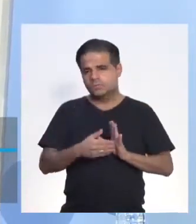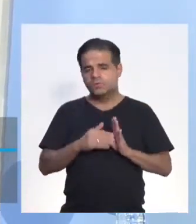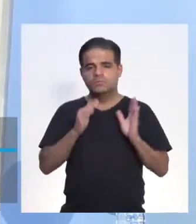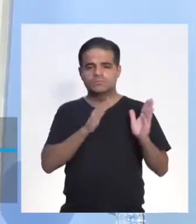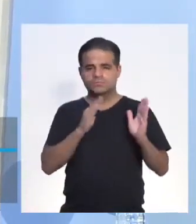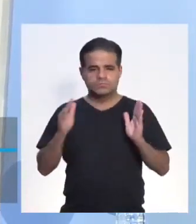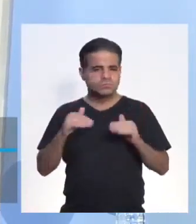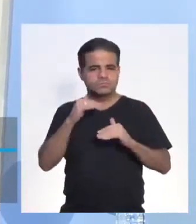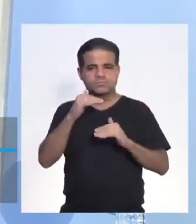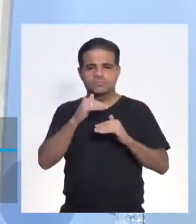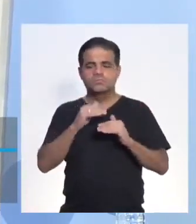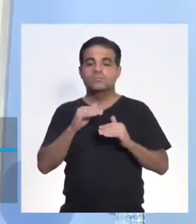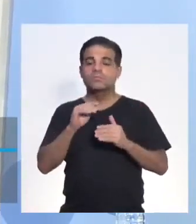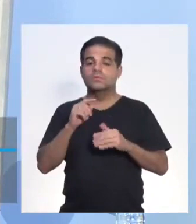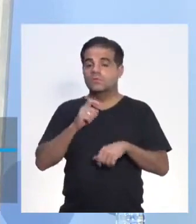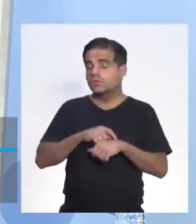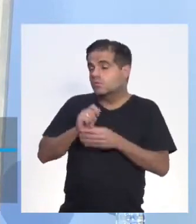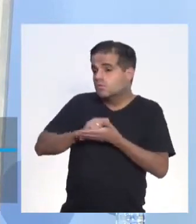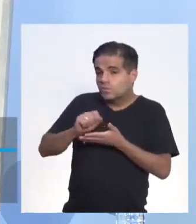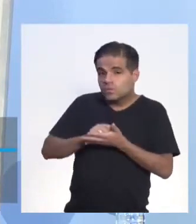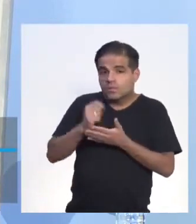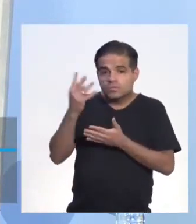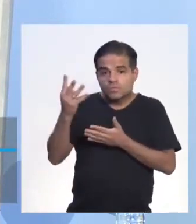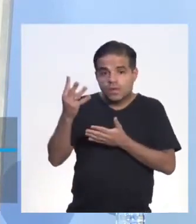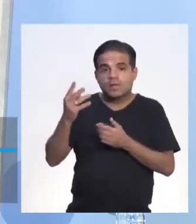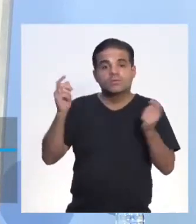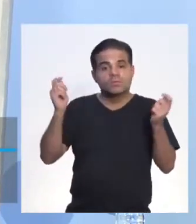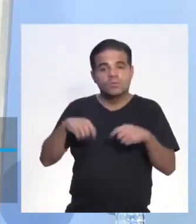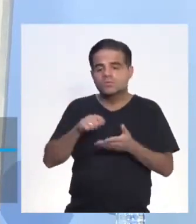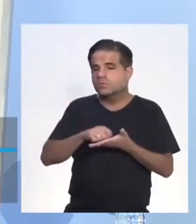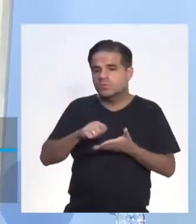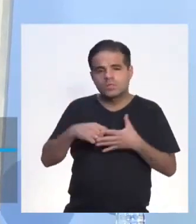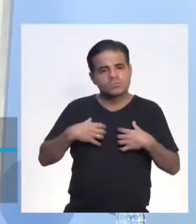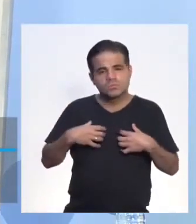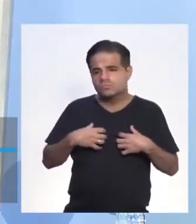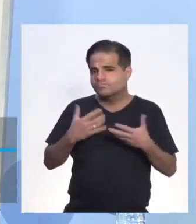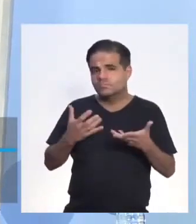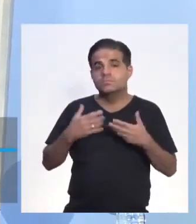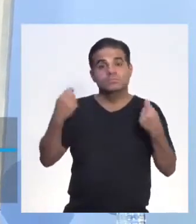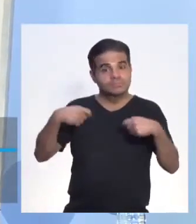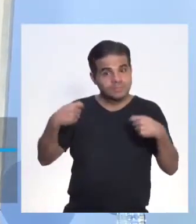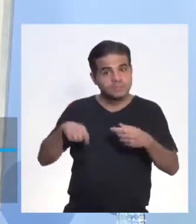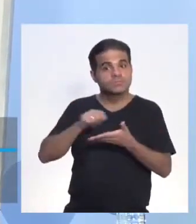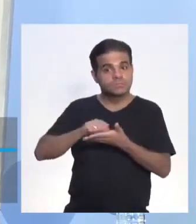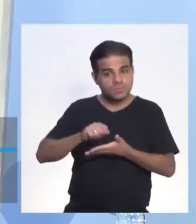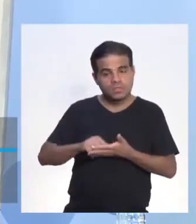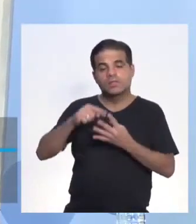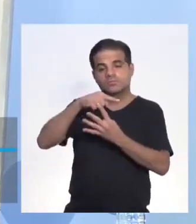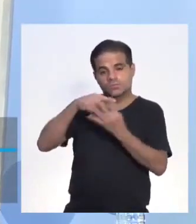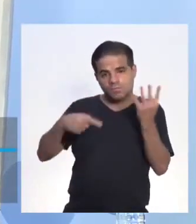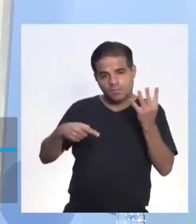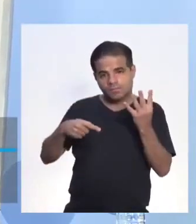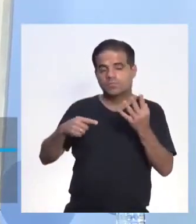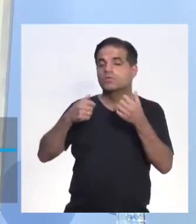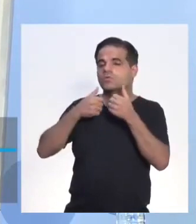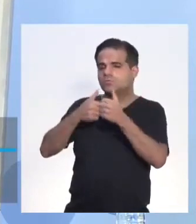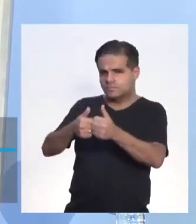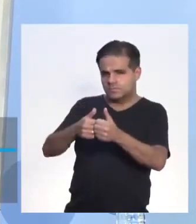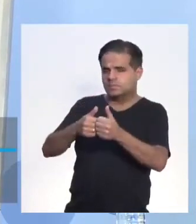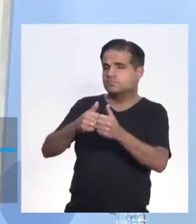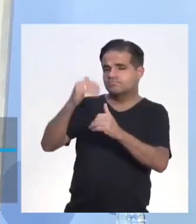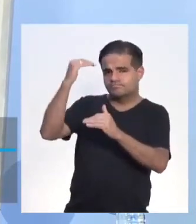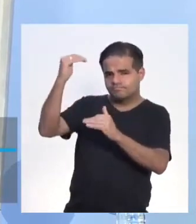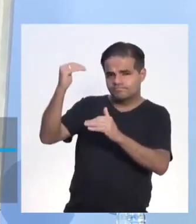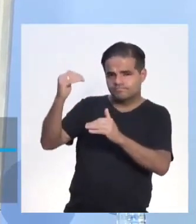com calma. Na hora que eu vou anotar aqui os 4, eu posso anotar como eu quiser, contanto que eu anote os 4. Vou seguir na ordem que tem aqui,